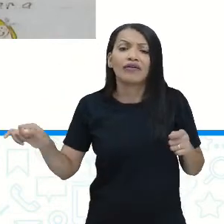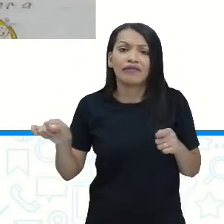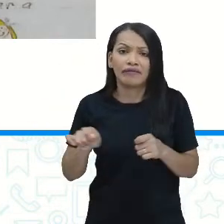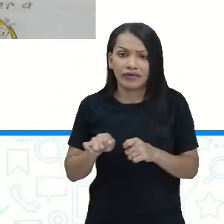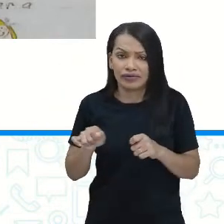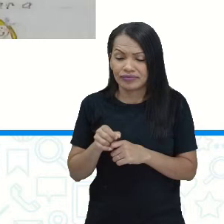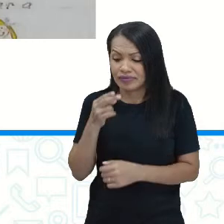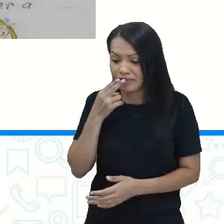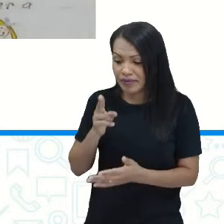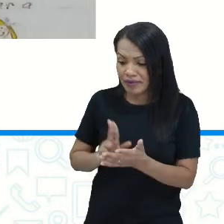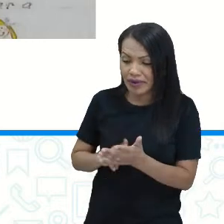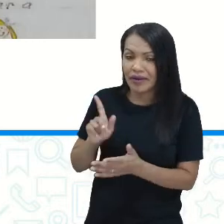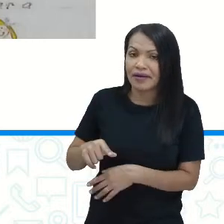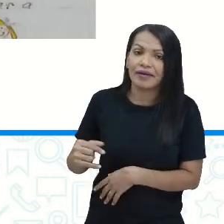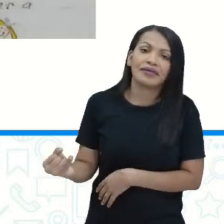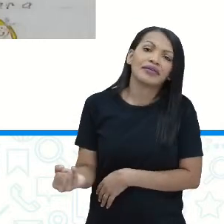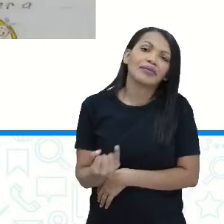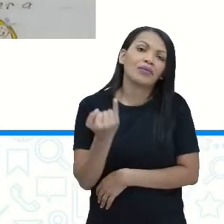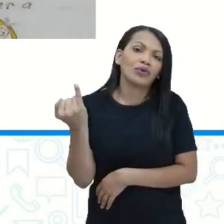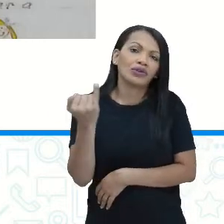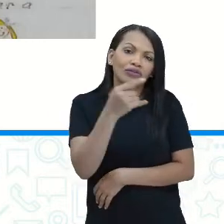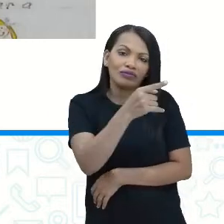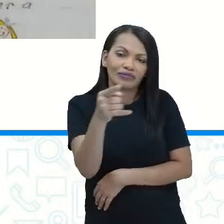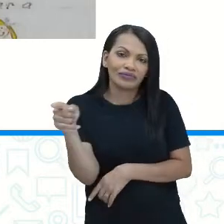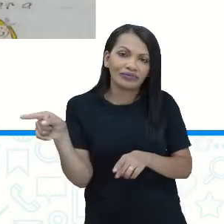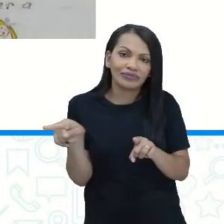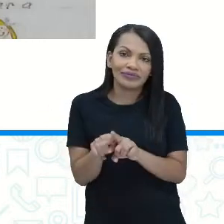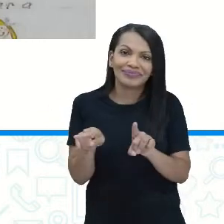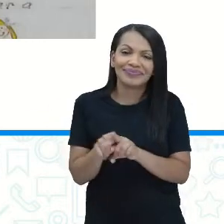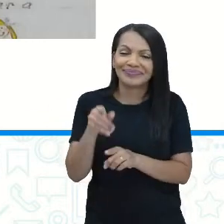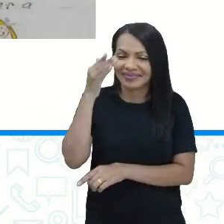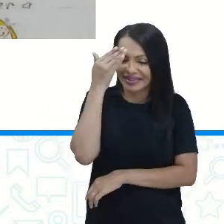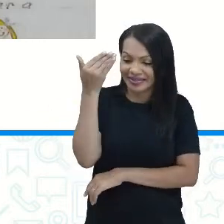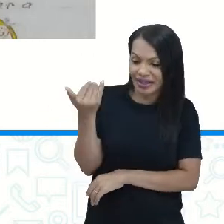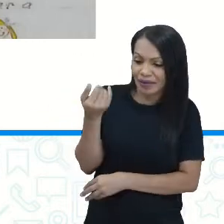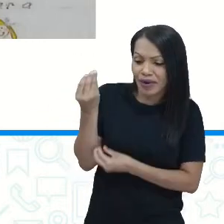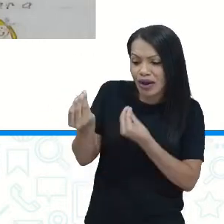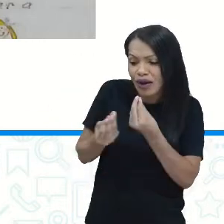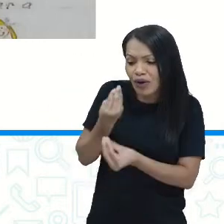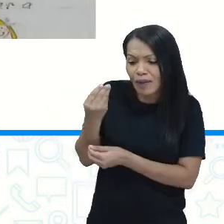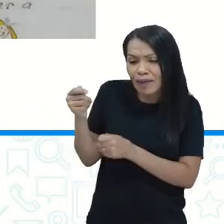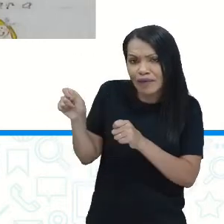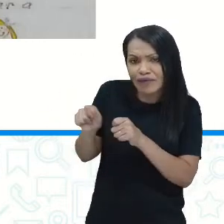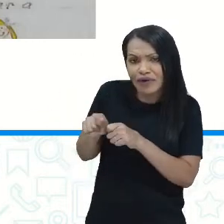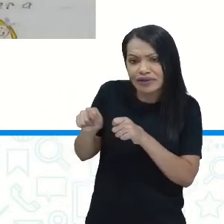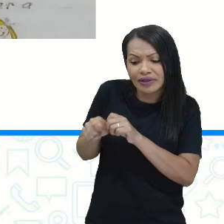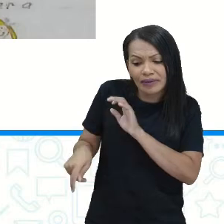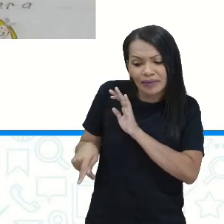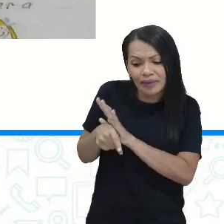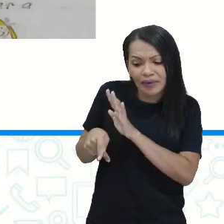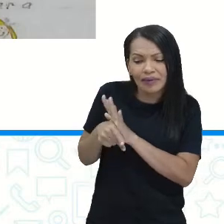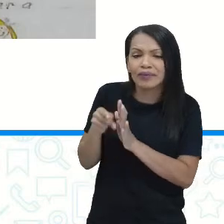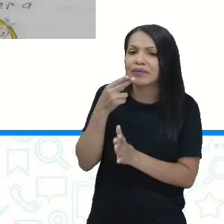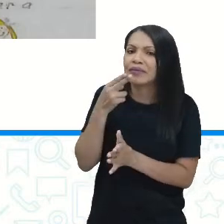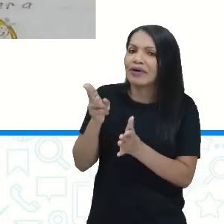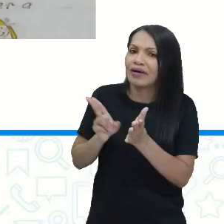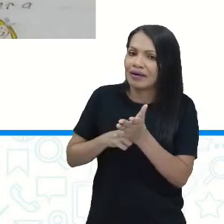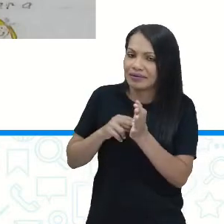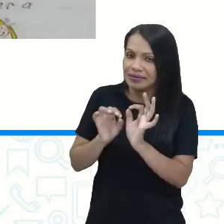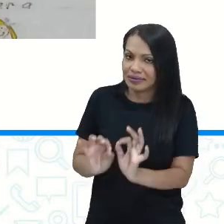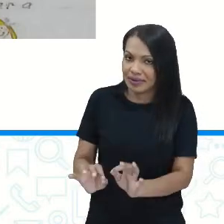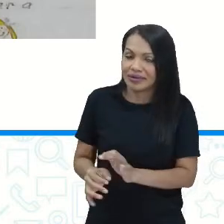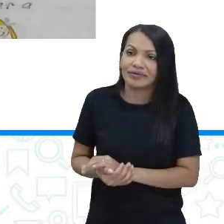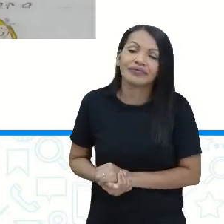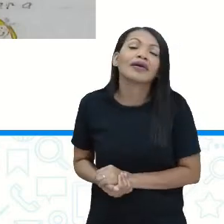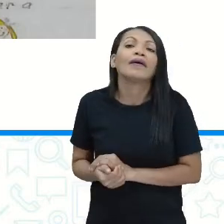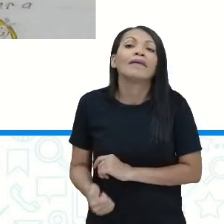textual. Então, é importante que você também saiba estruturar esse gênero textual,